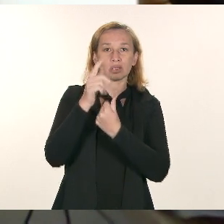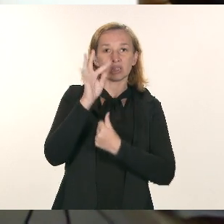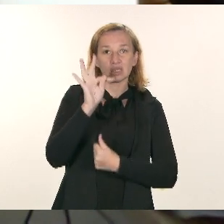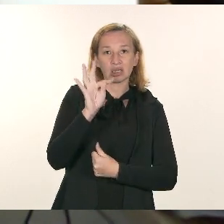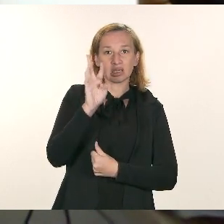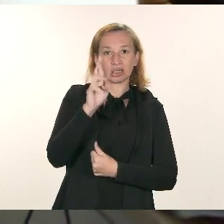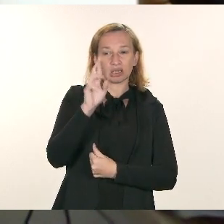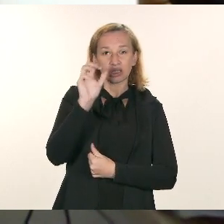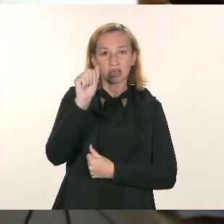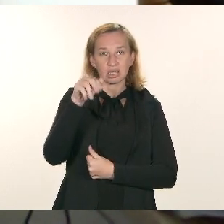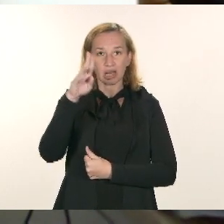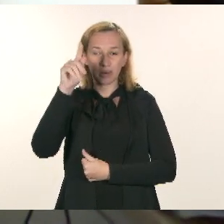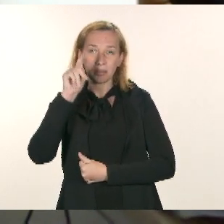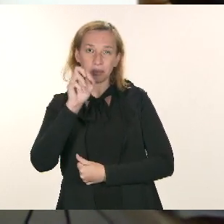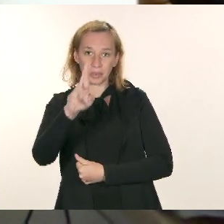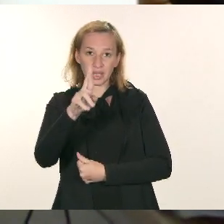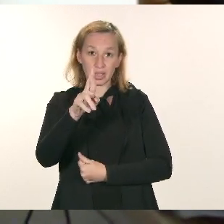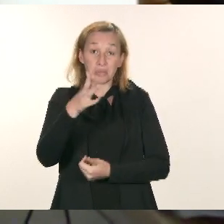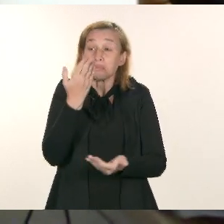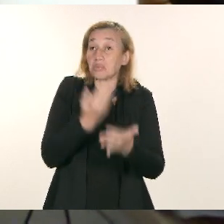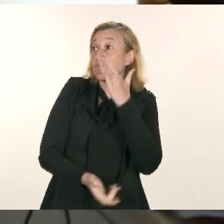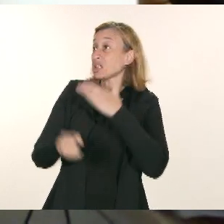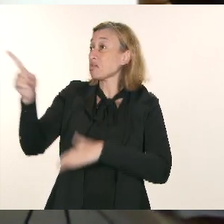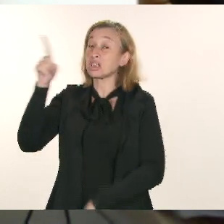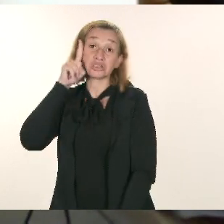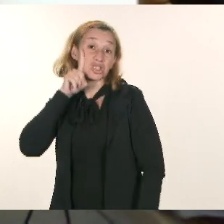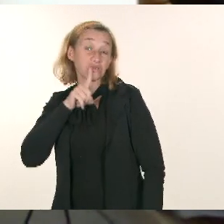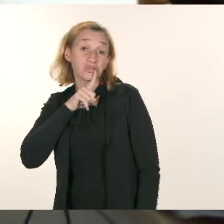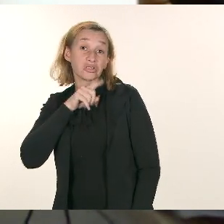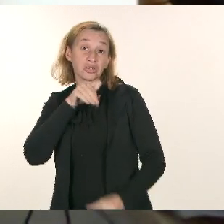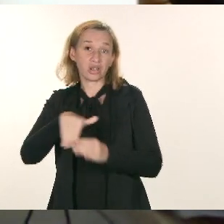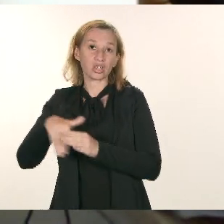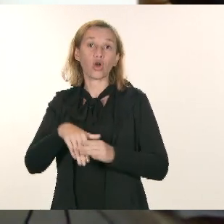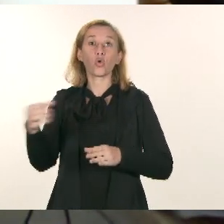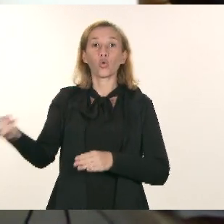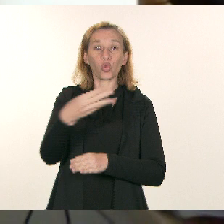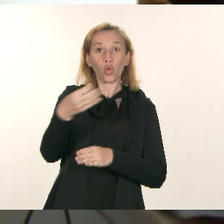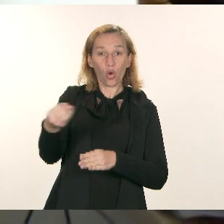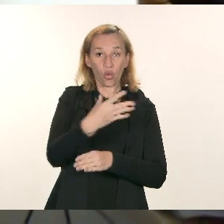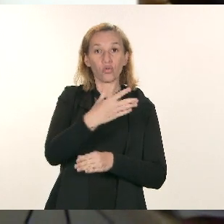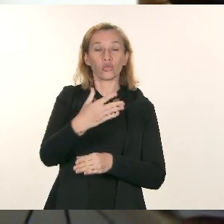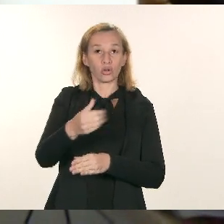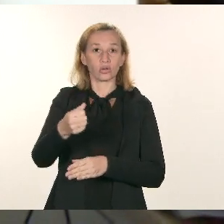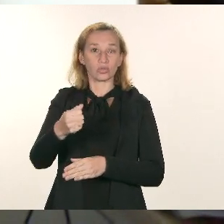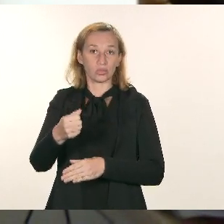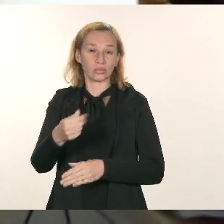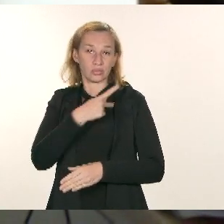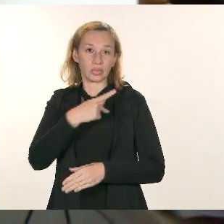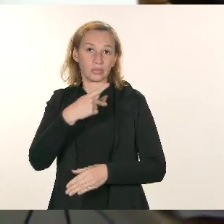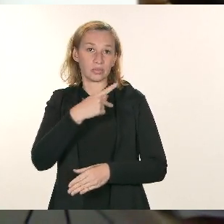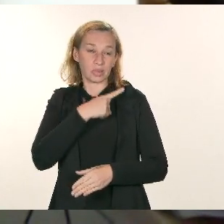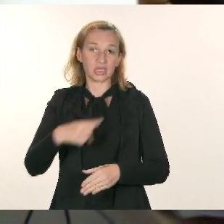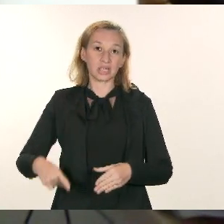Trump que acabou de perder a eleição, já tendo o novo presidente dos Estados Unidos, que é o Biden.